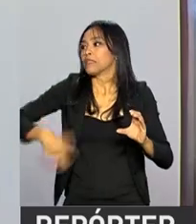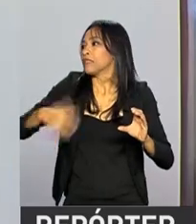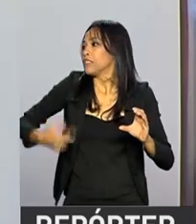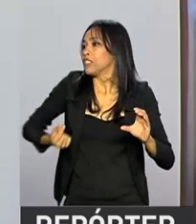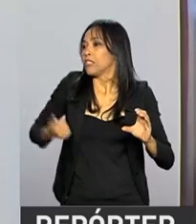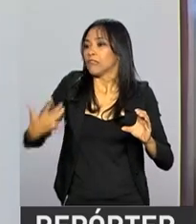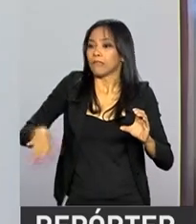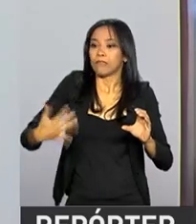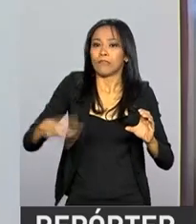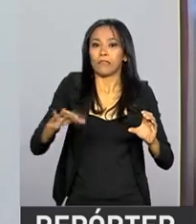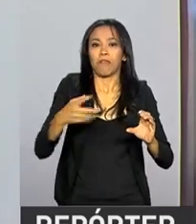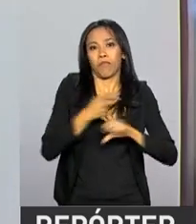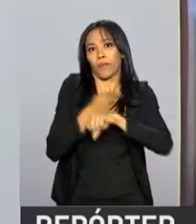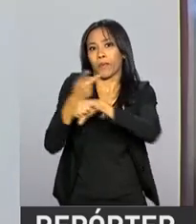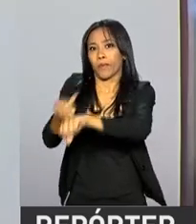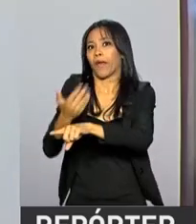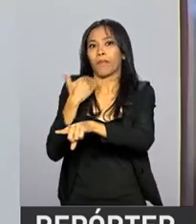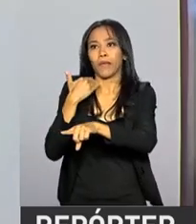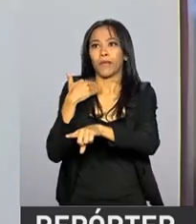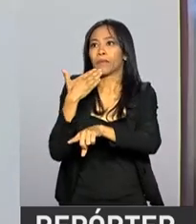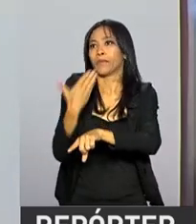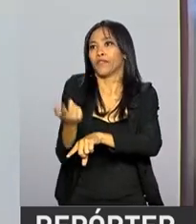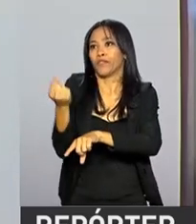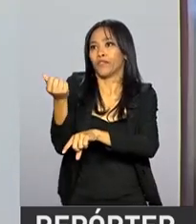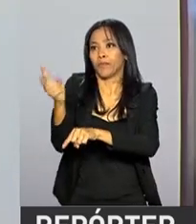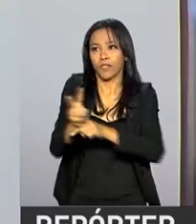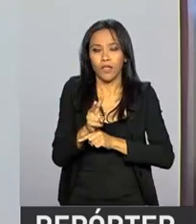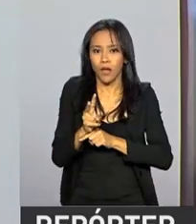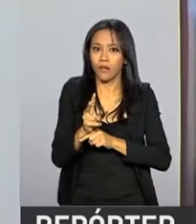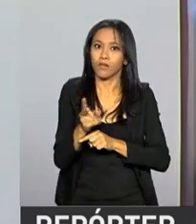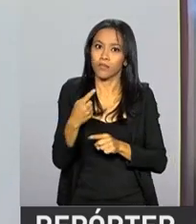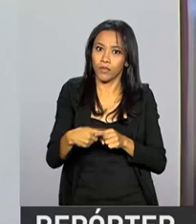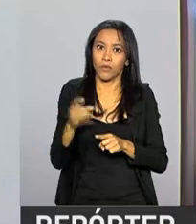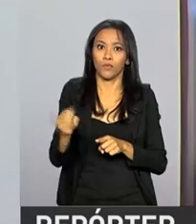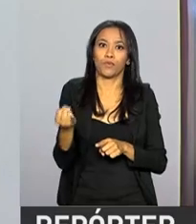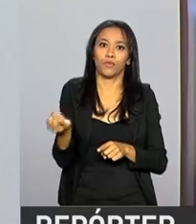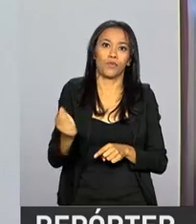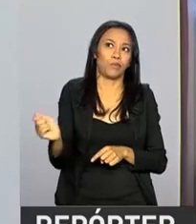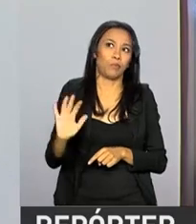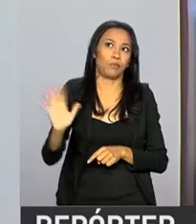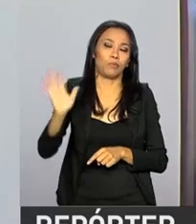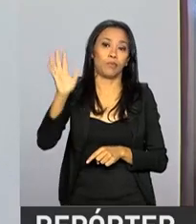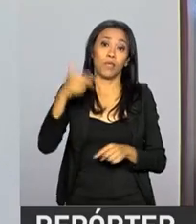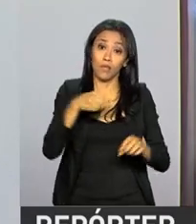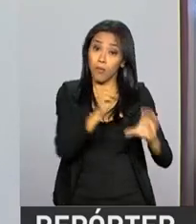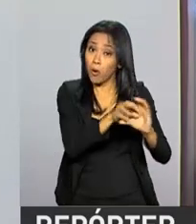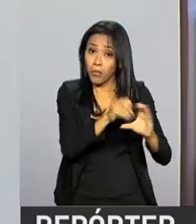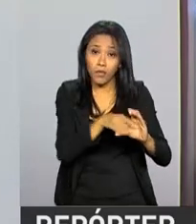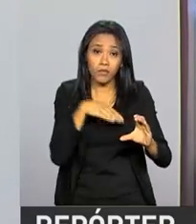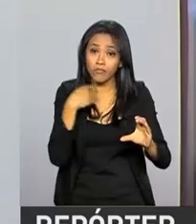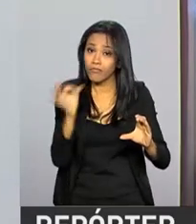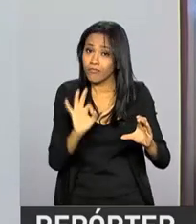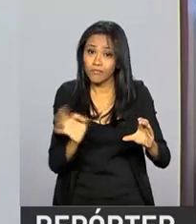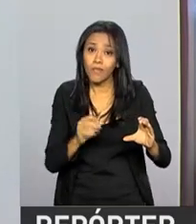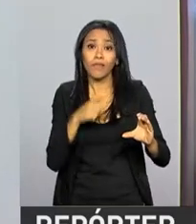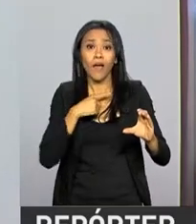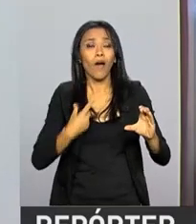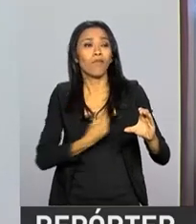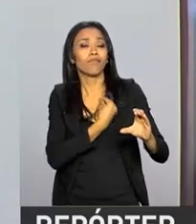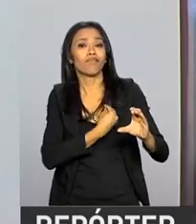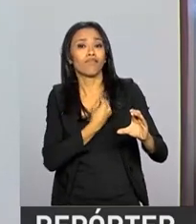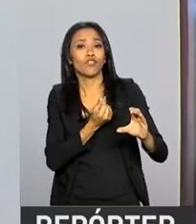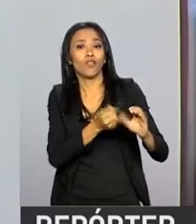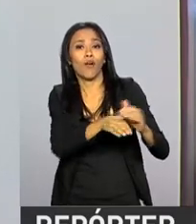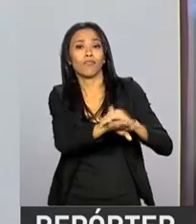invés de pros bancos pedir empréstimo porque o juro é muito alto e na poupança não você está com aquele dinheiro